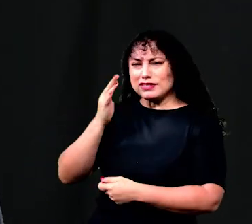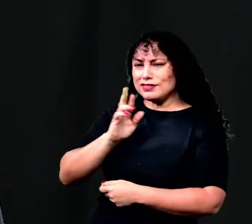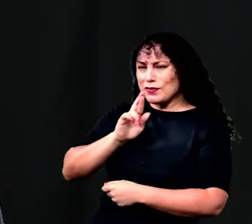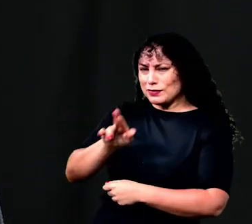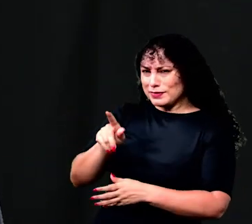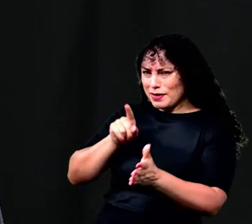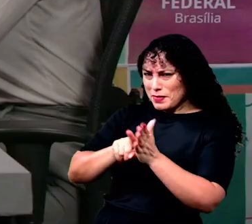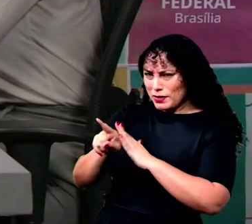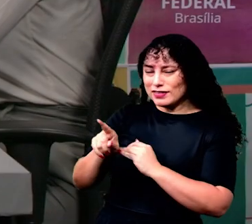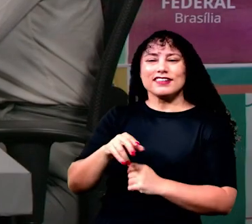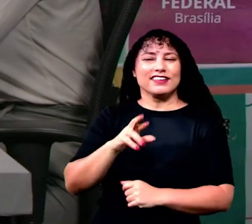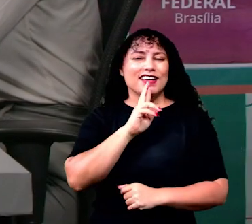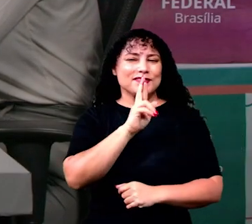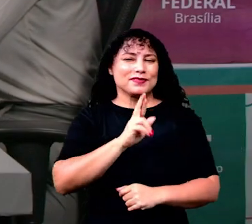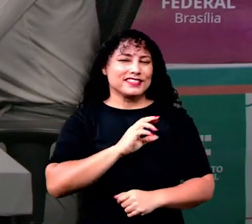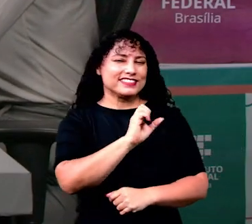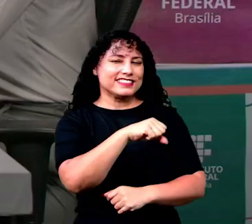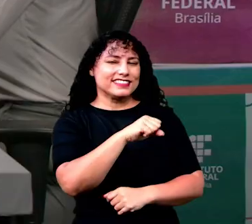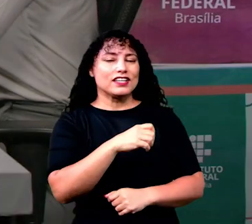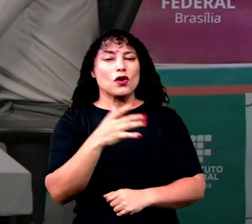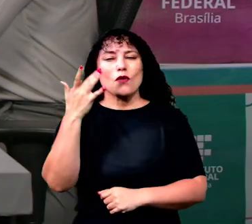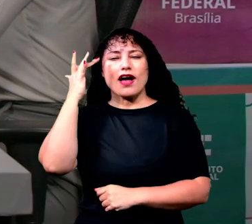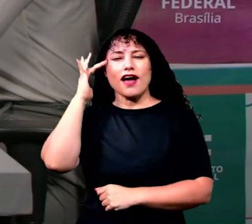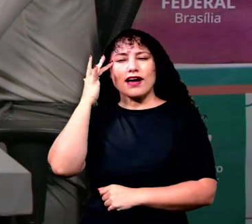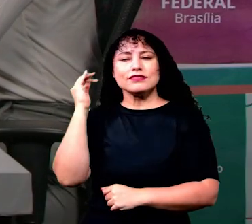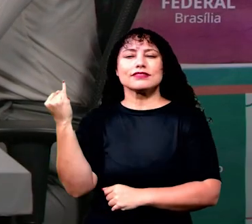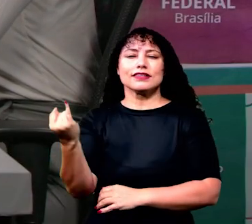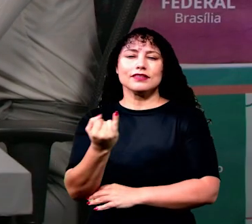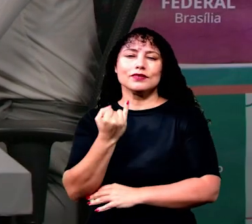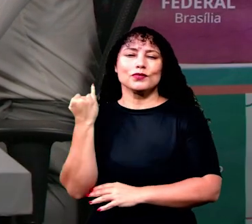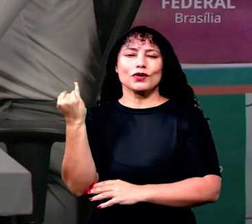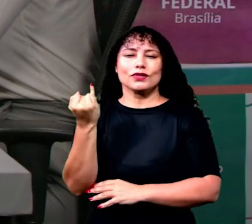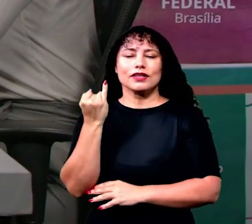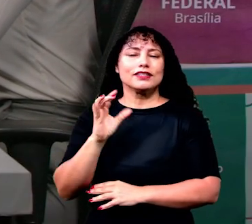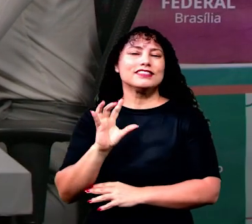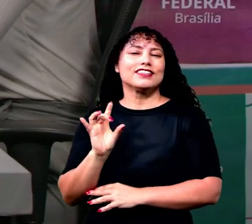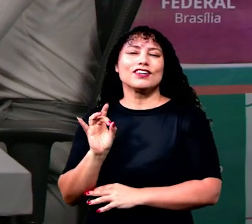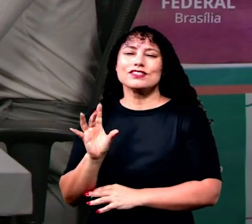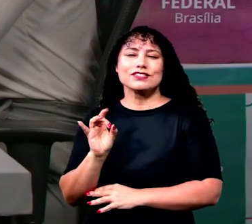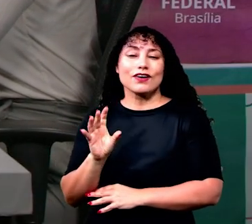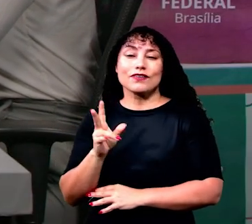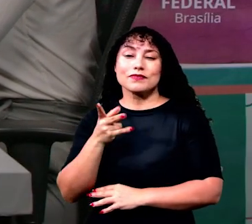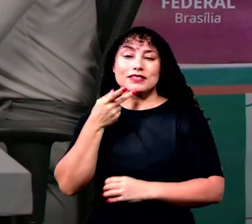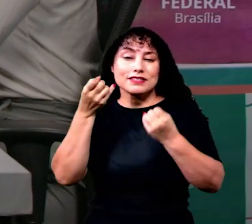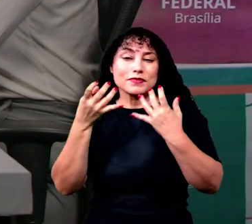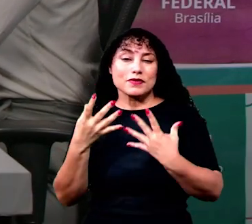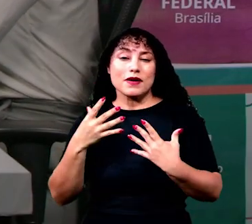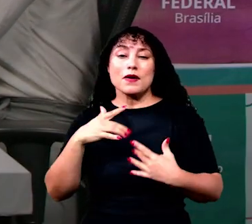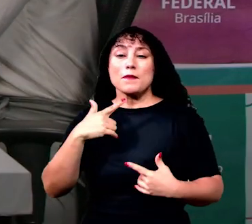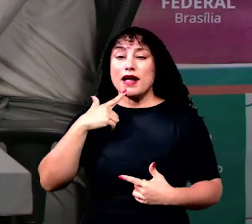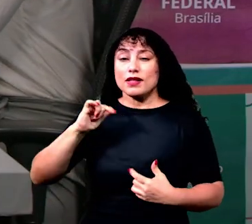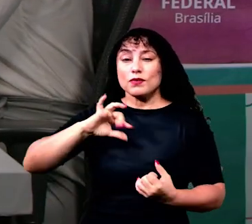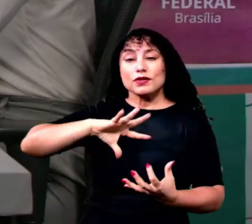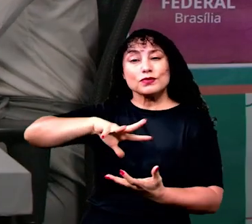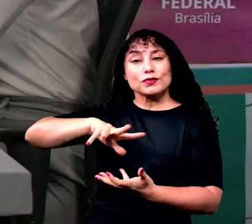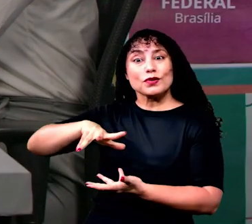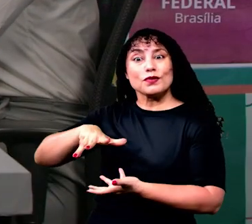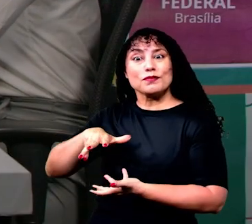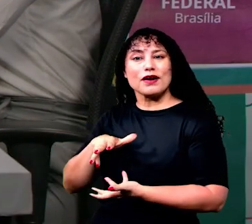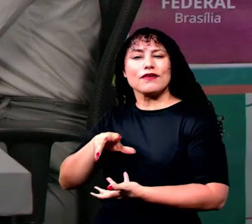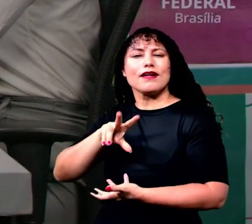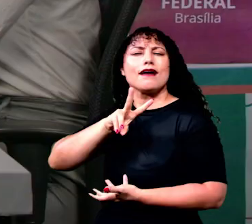Não sei se eu respondo sua Sim, pergunta. respondeu. Eu acho que é importante também não só, igual você falou, como é uma língua